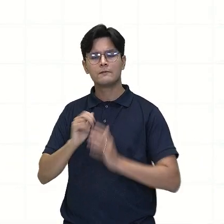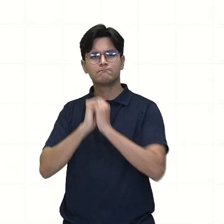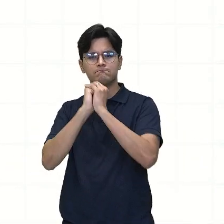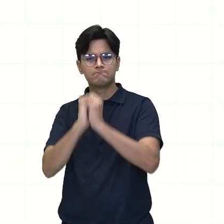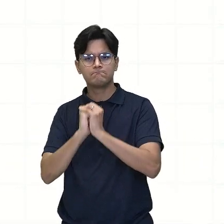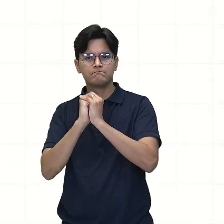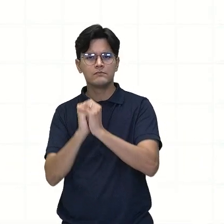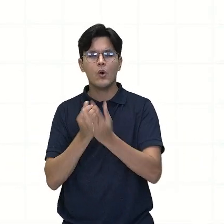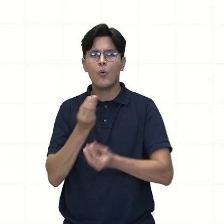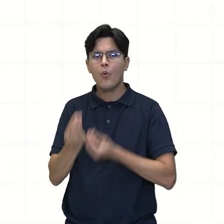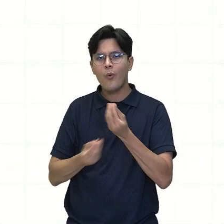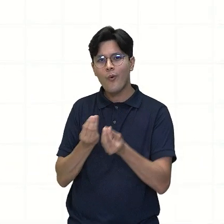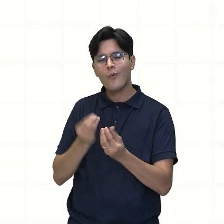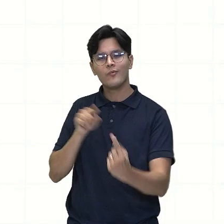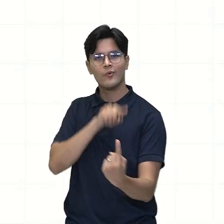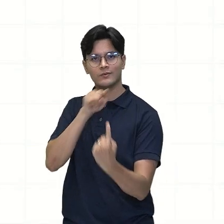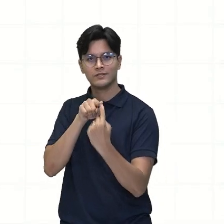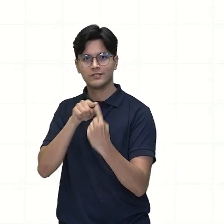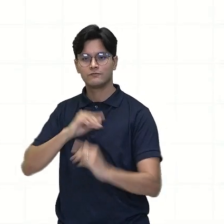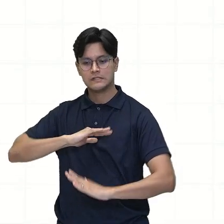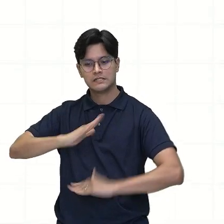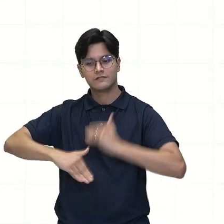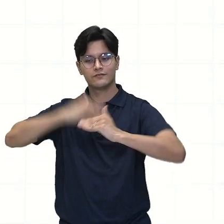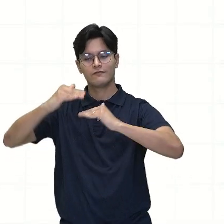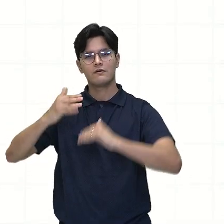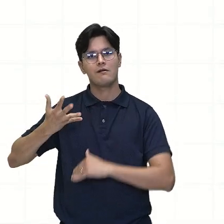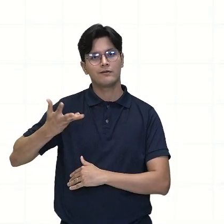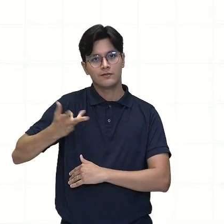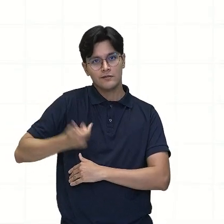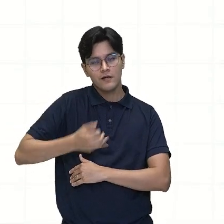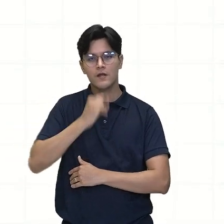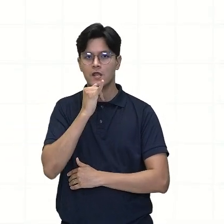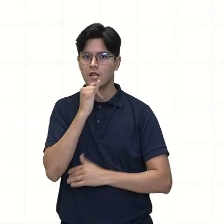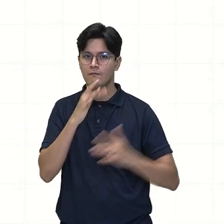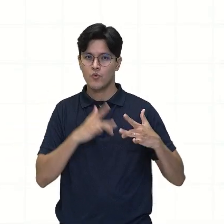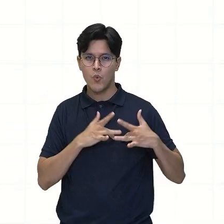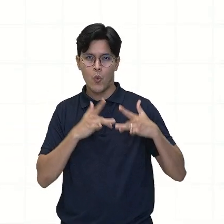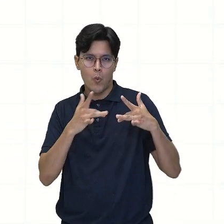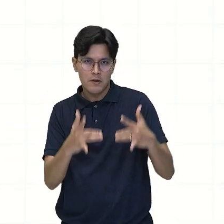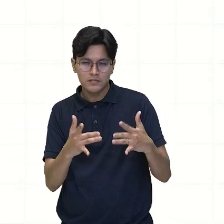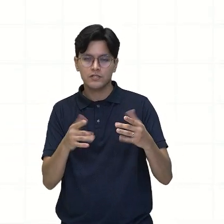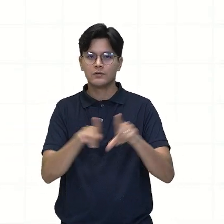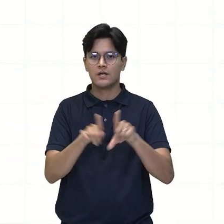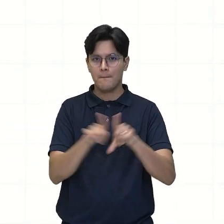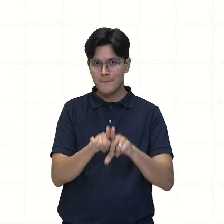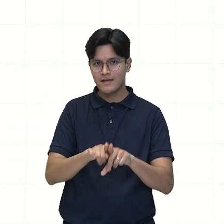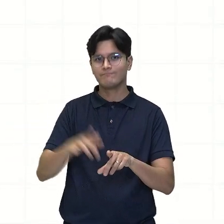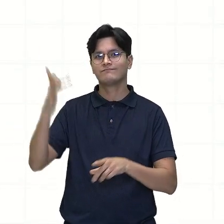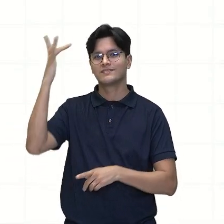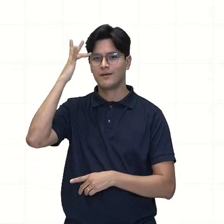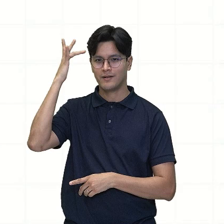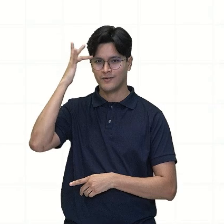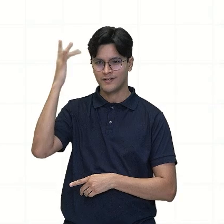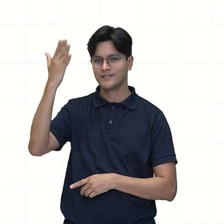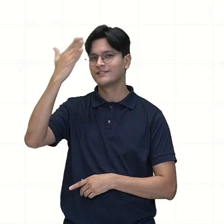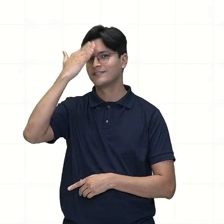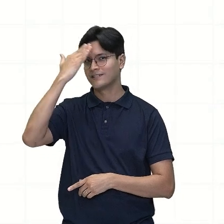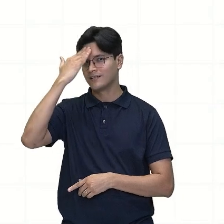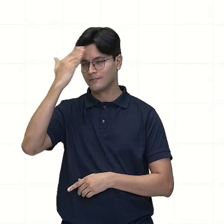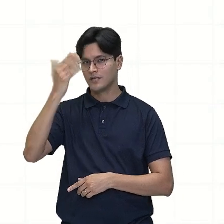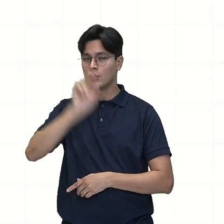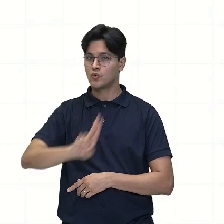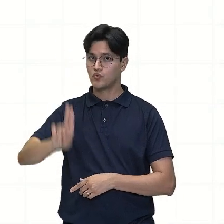desenvolver qualidades como a compaixão e a sabedoria. Só que a partir de um referencial